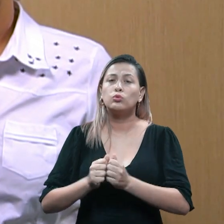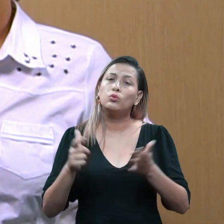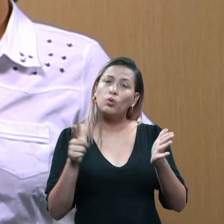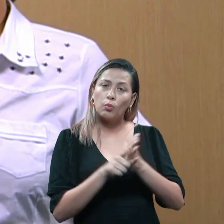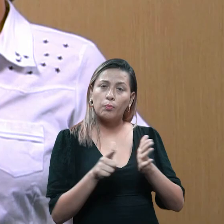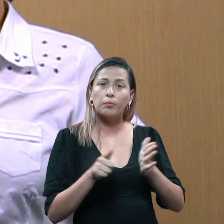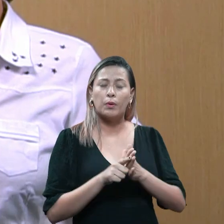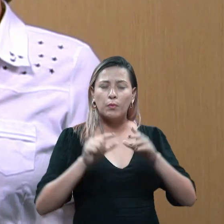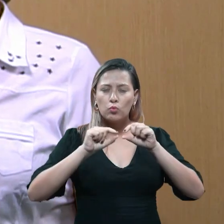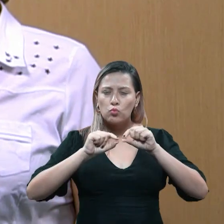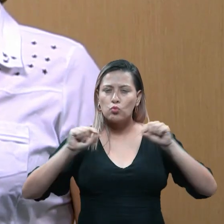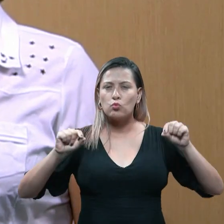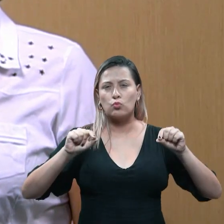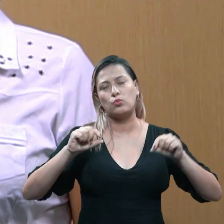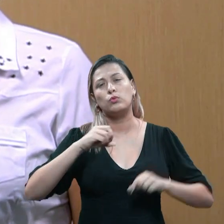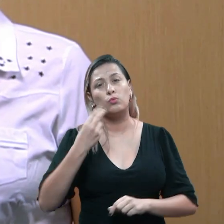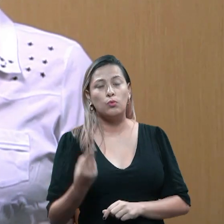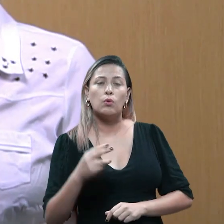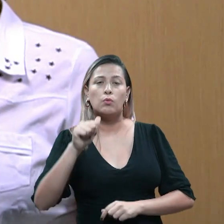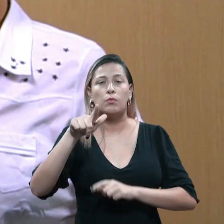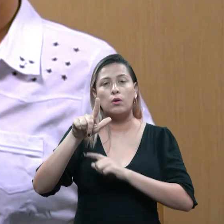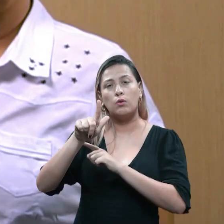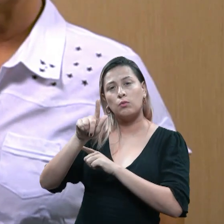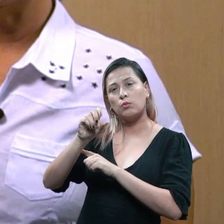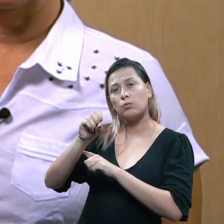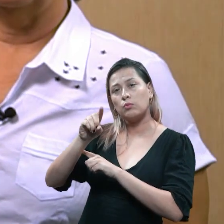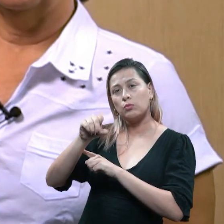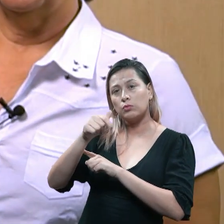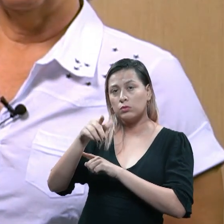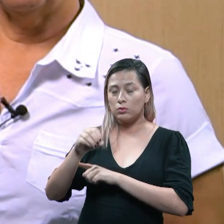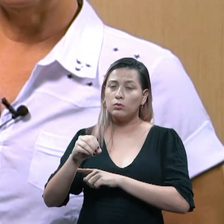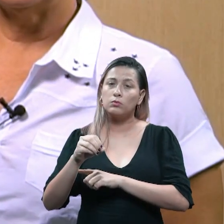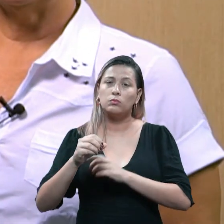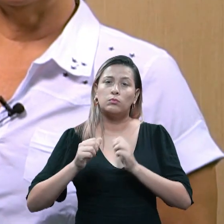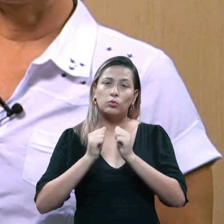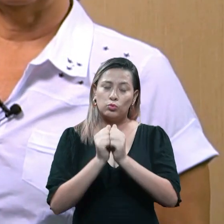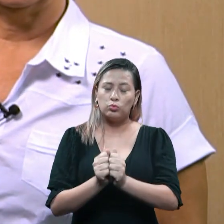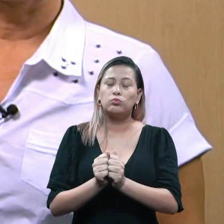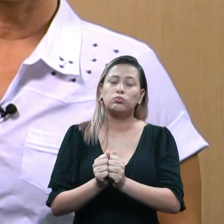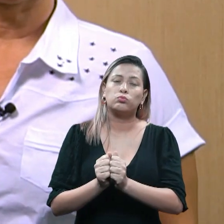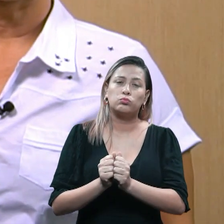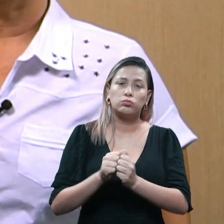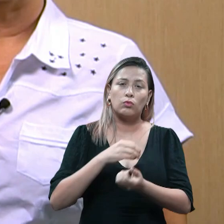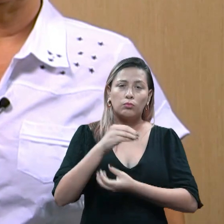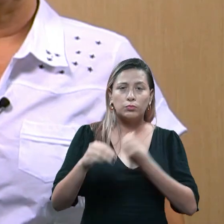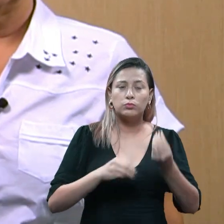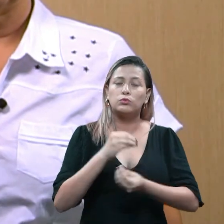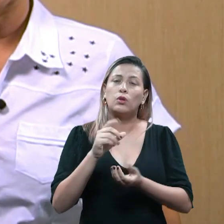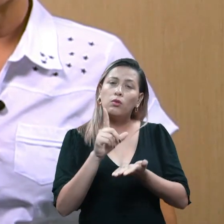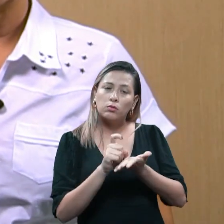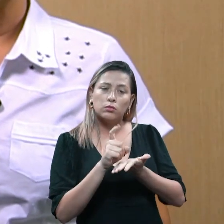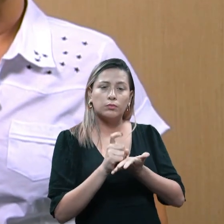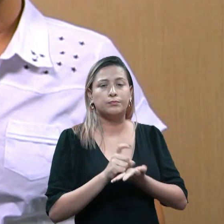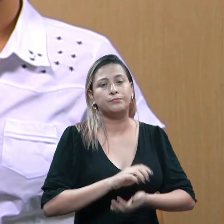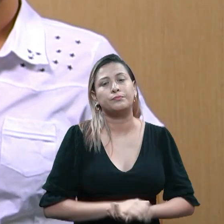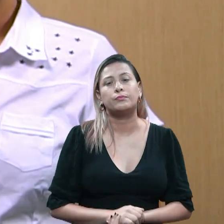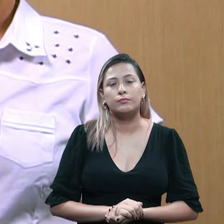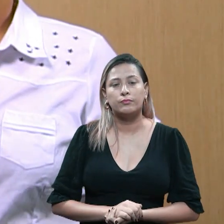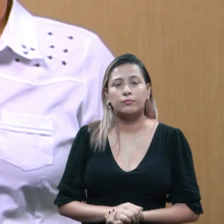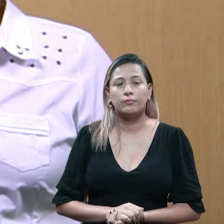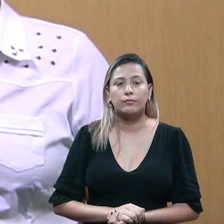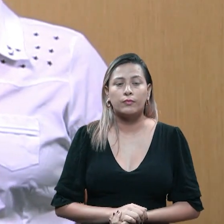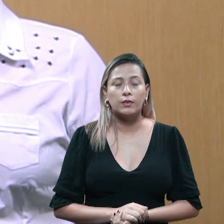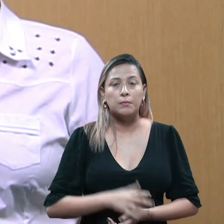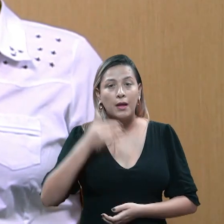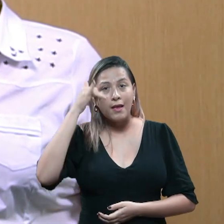fino ou algodão embebido em loção. O objetivo é evitar que a pele fique marcada.